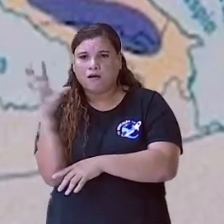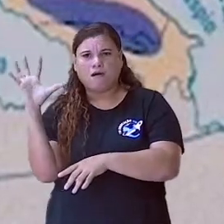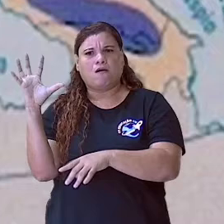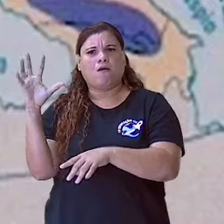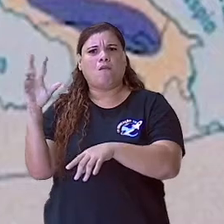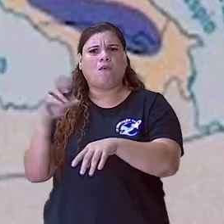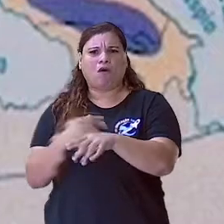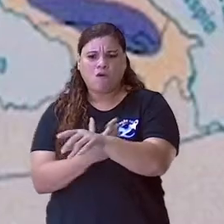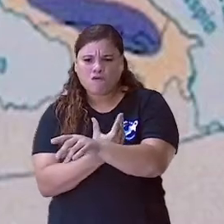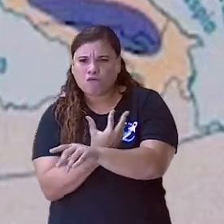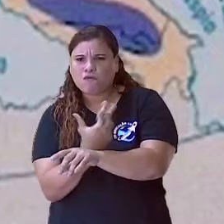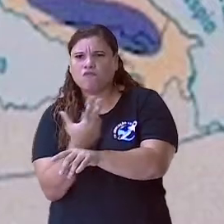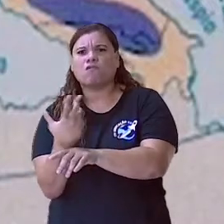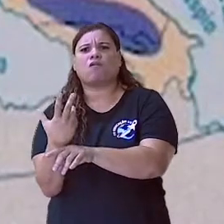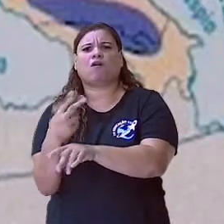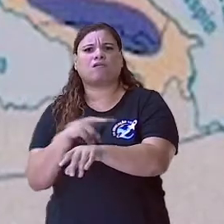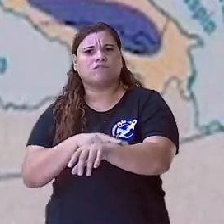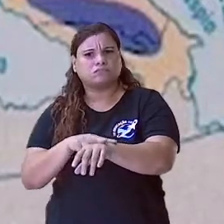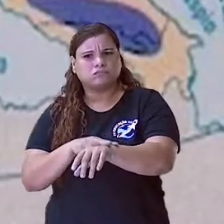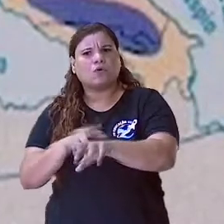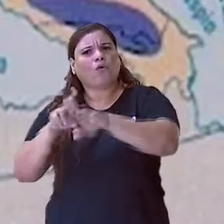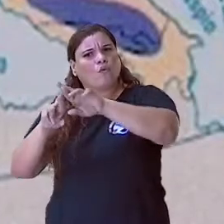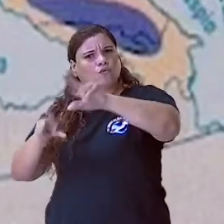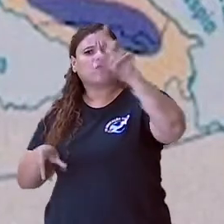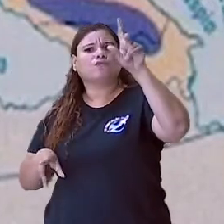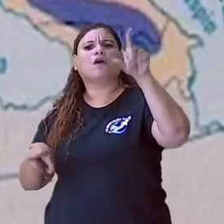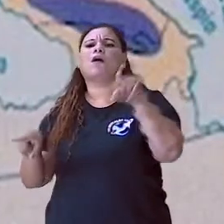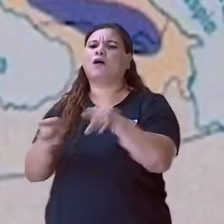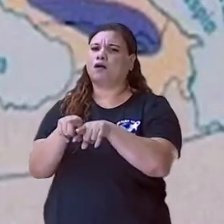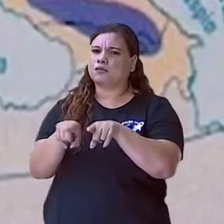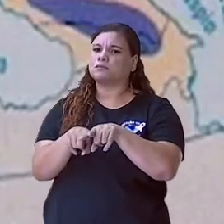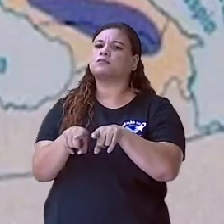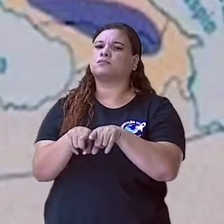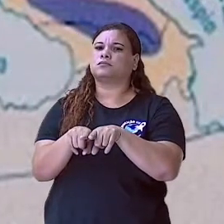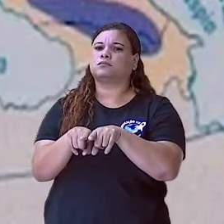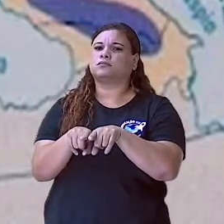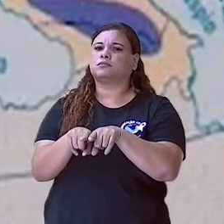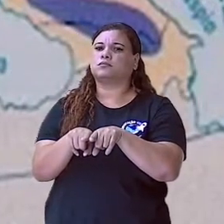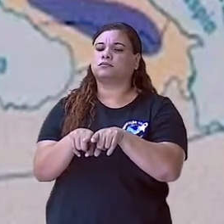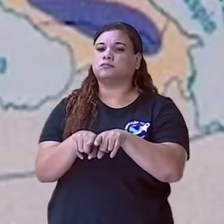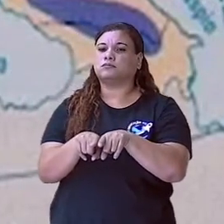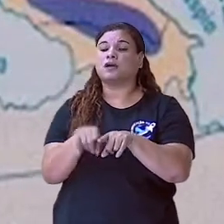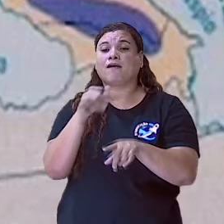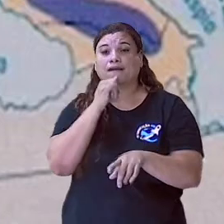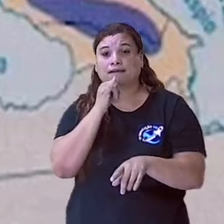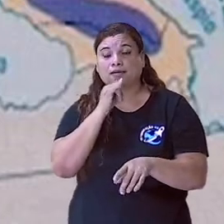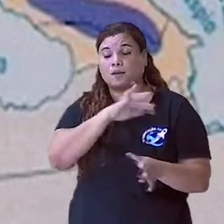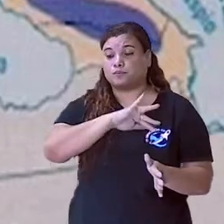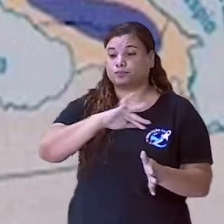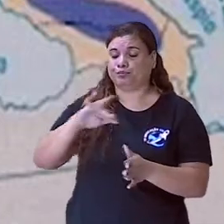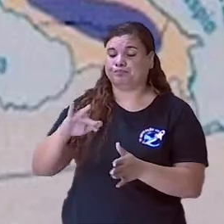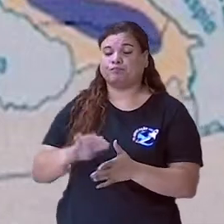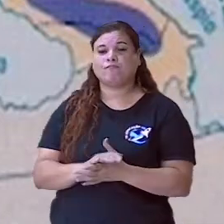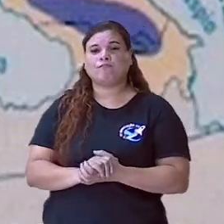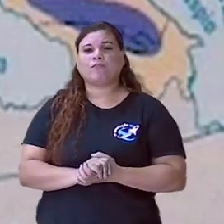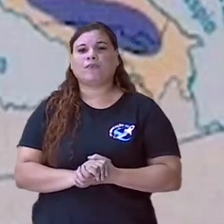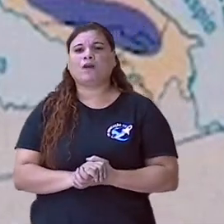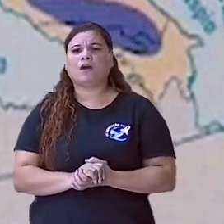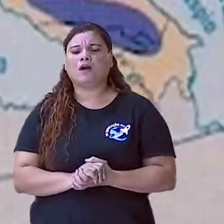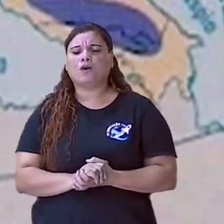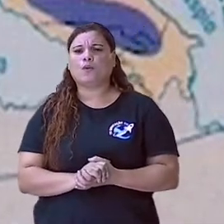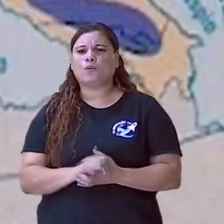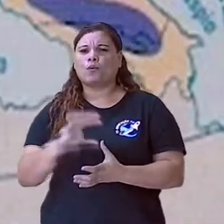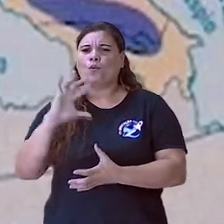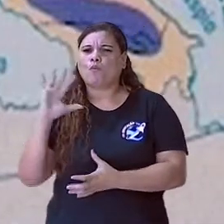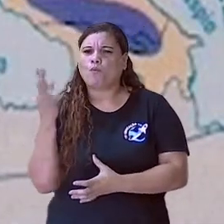na região de clima temperado, nós temos as 4 estações do ano e países tropicais,